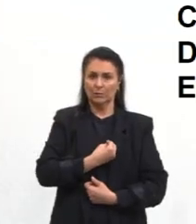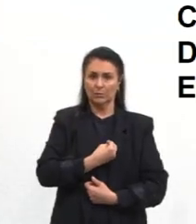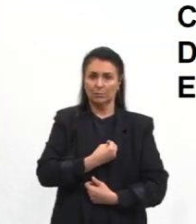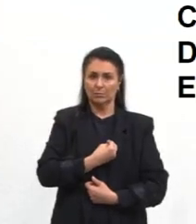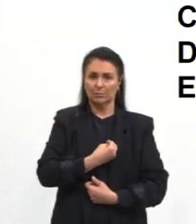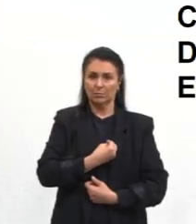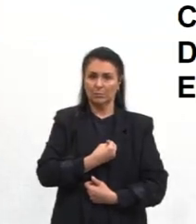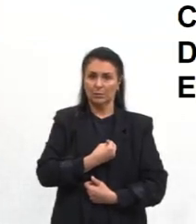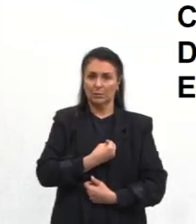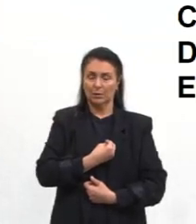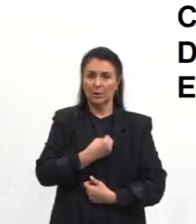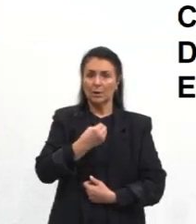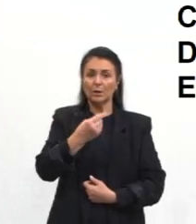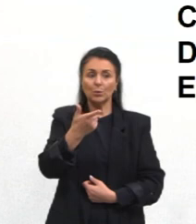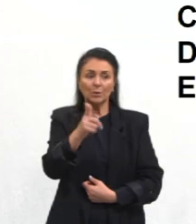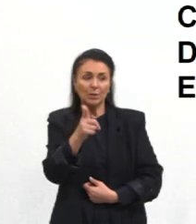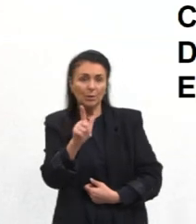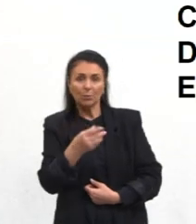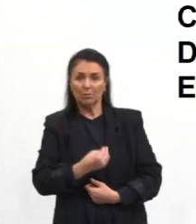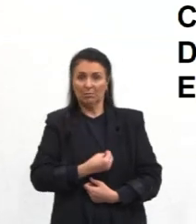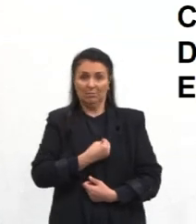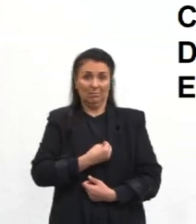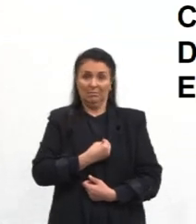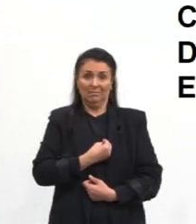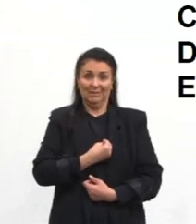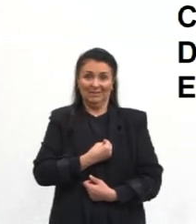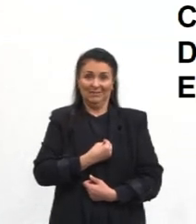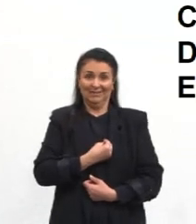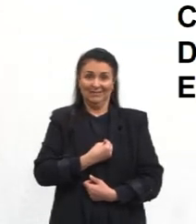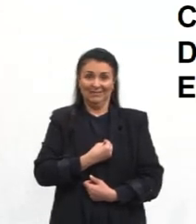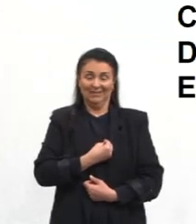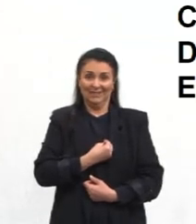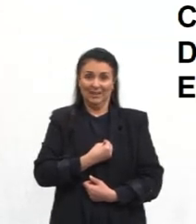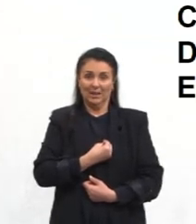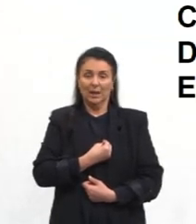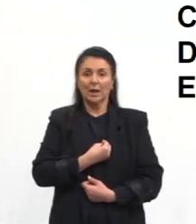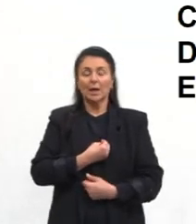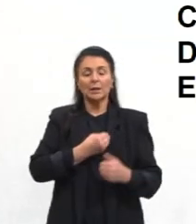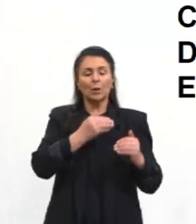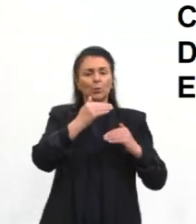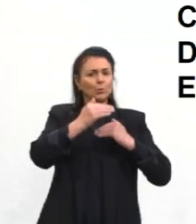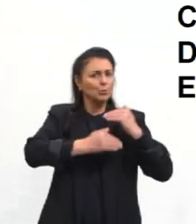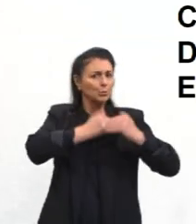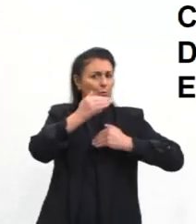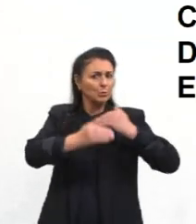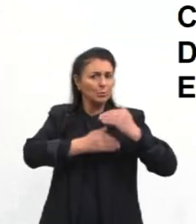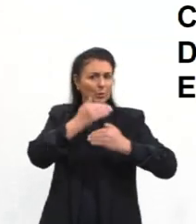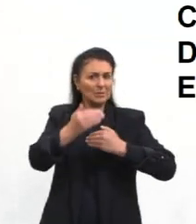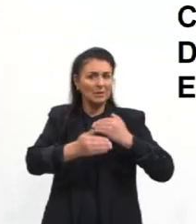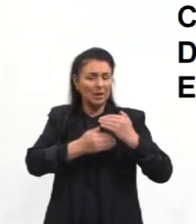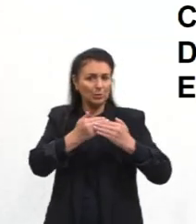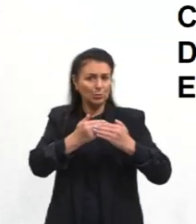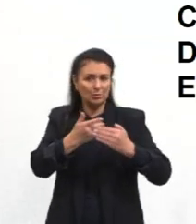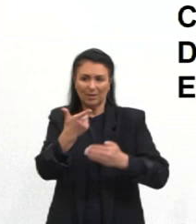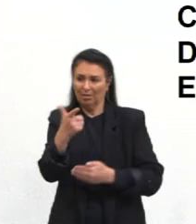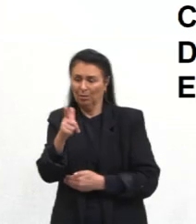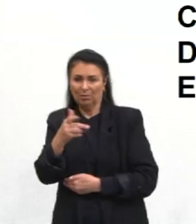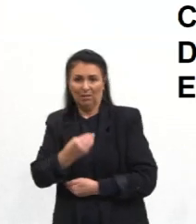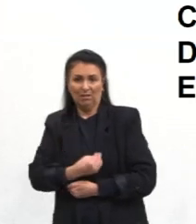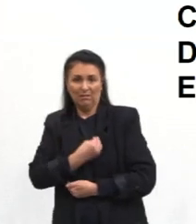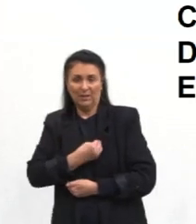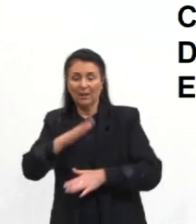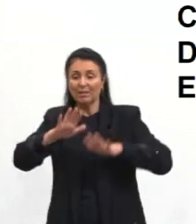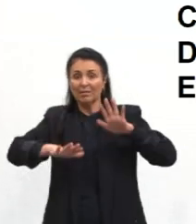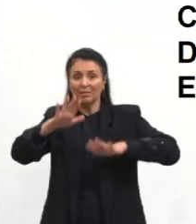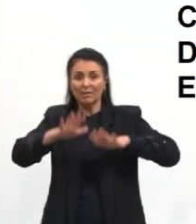é outros fatores que não são vivos e os processos abióticos as plantas Depende de fatores